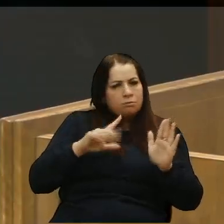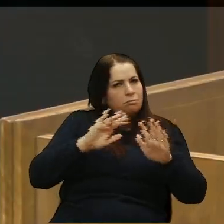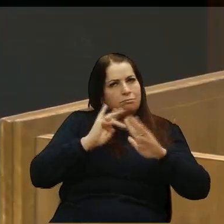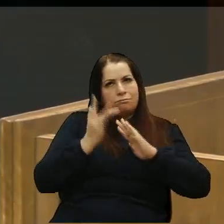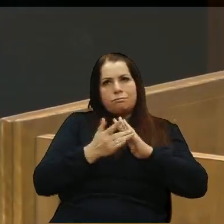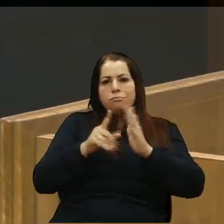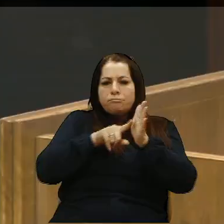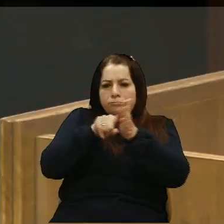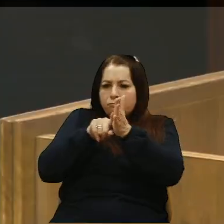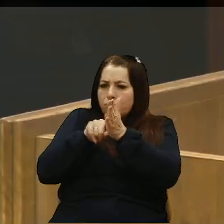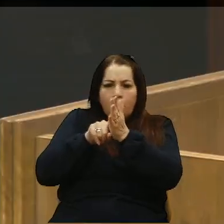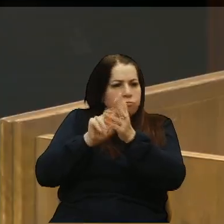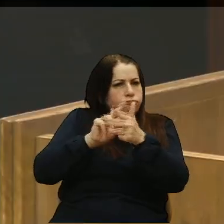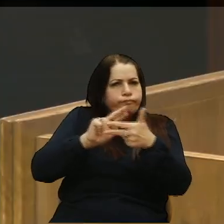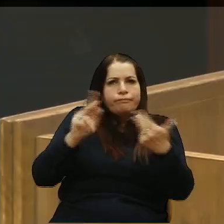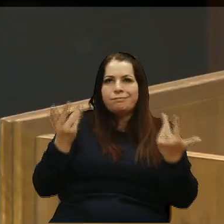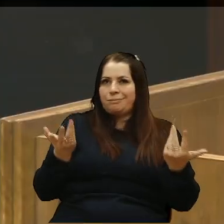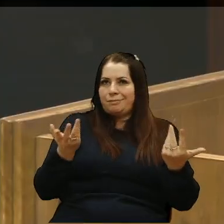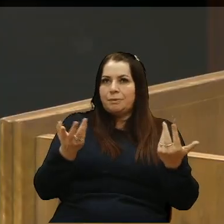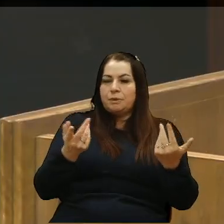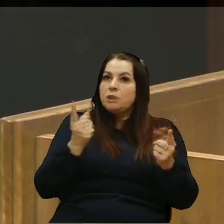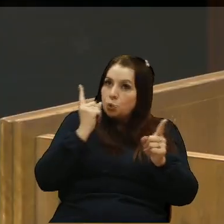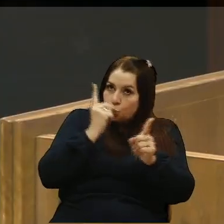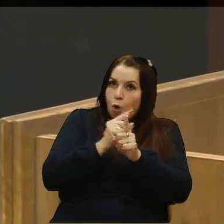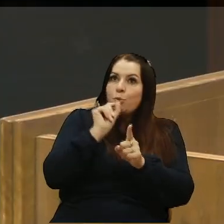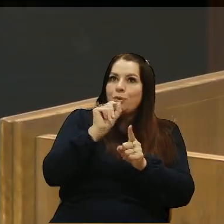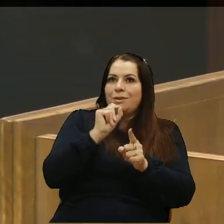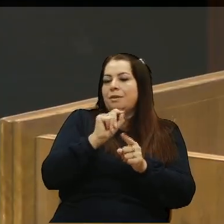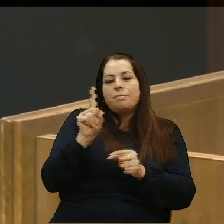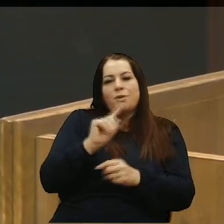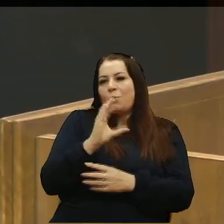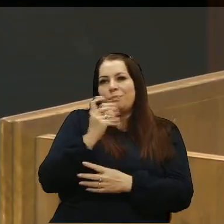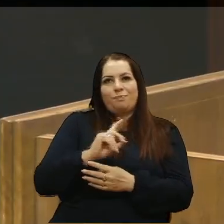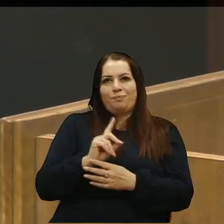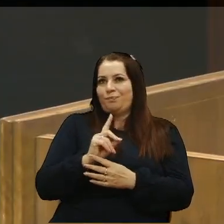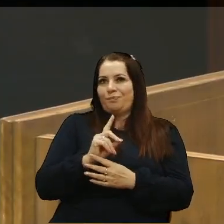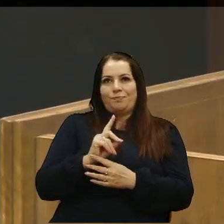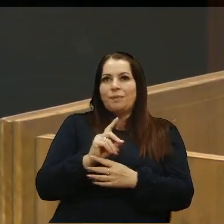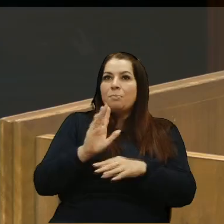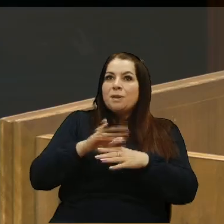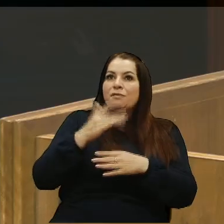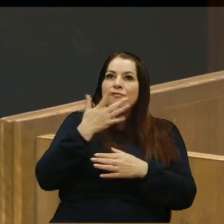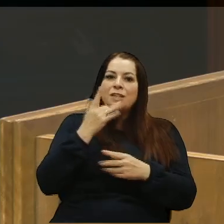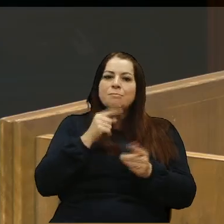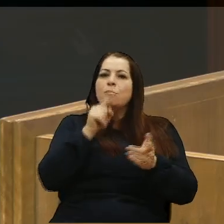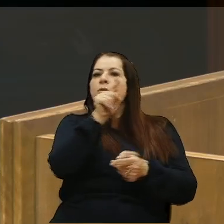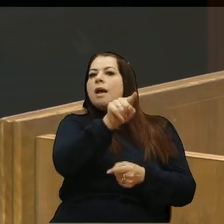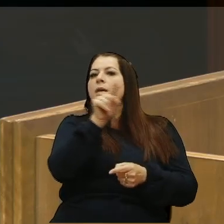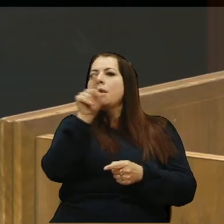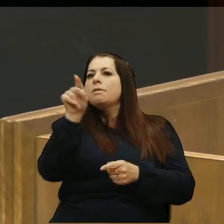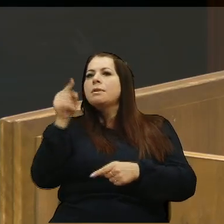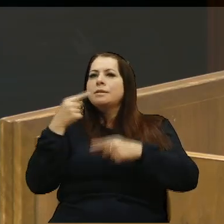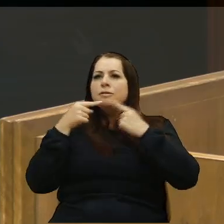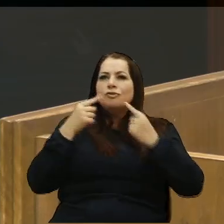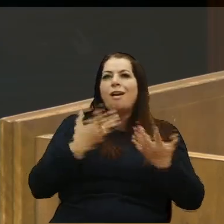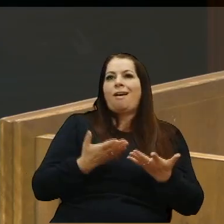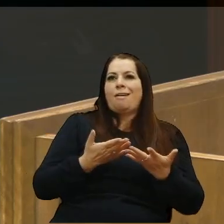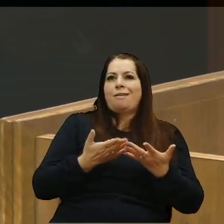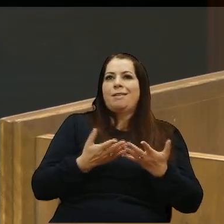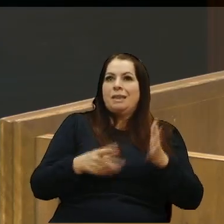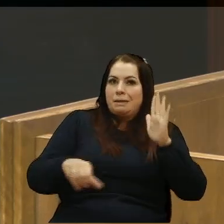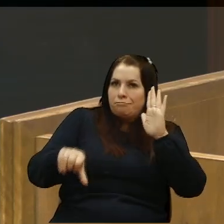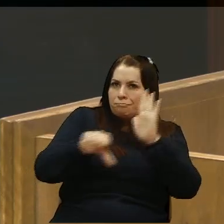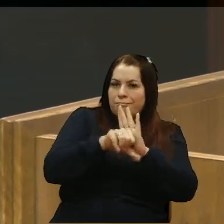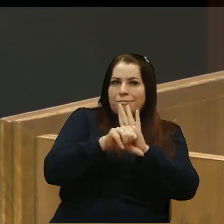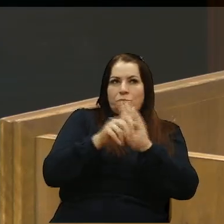nós podemos pesquisar o que for e a gente descobre. Mas isso não acontece. É muito mais fácil tu apontar o dedo, criticar e